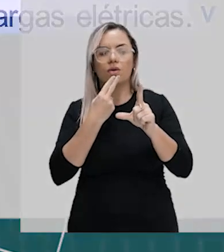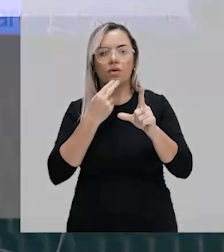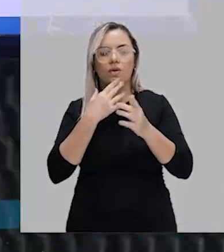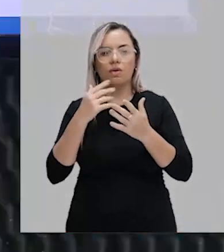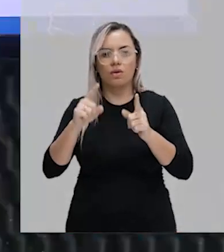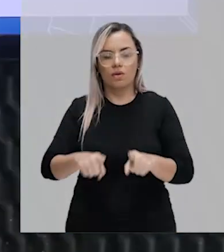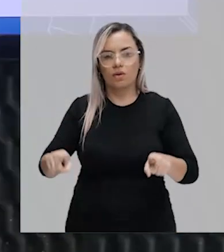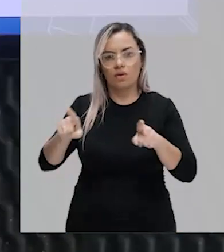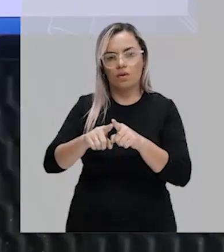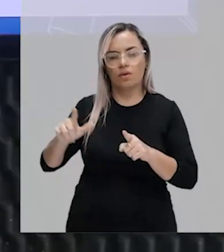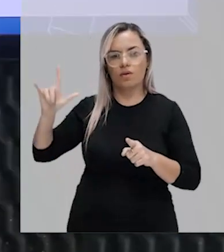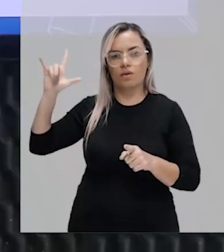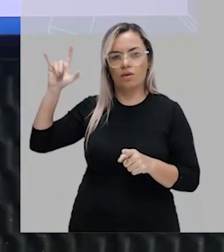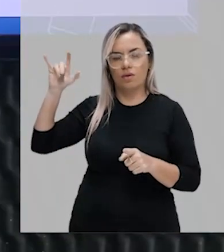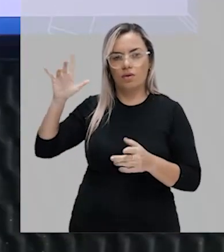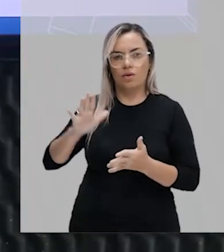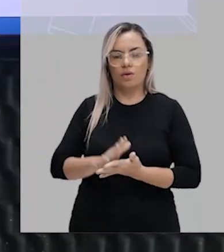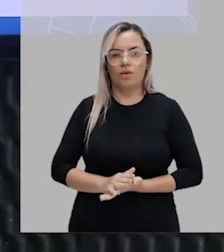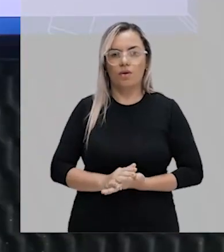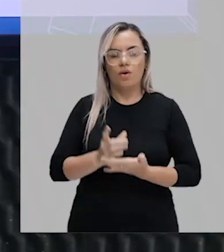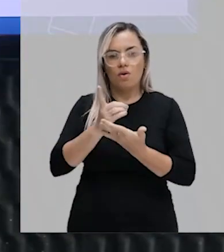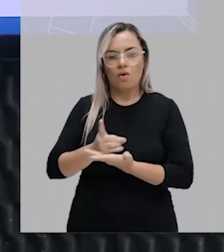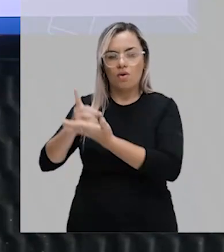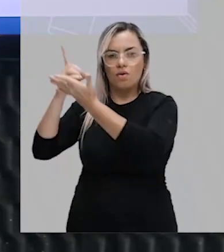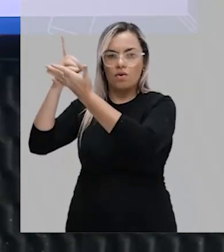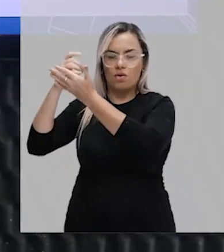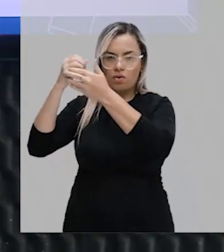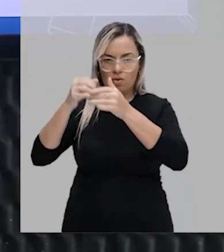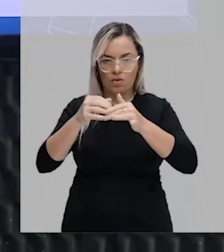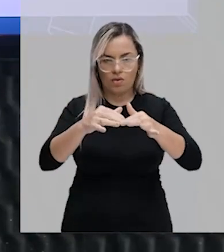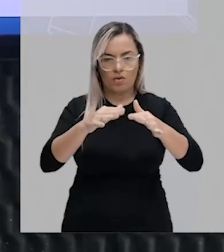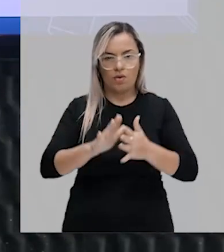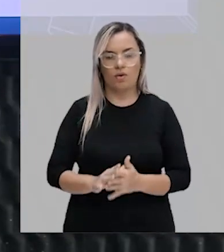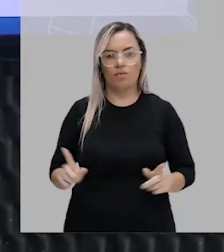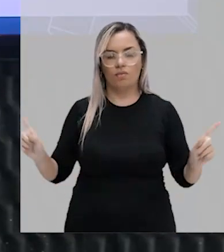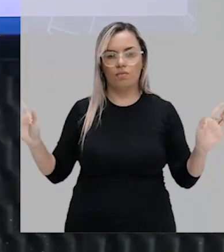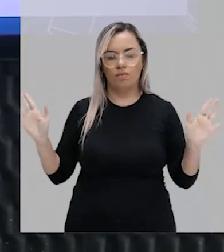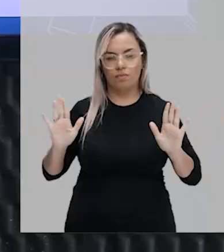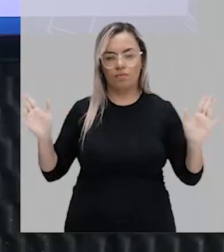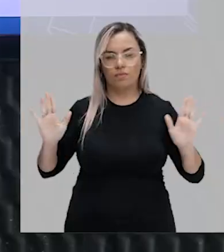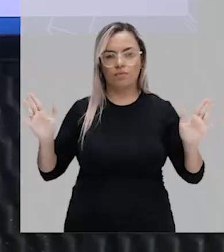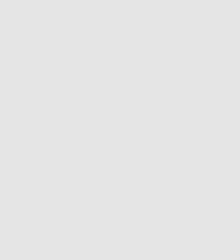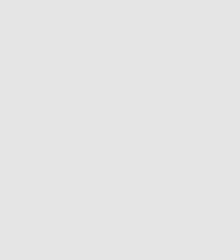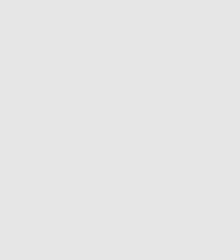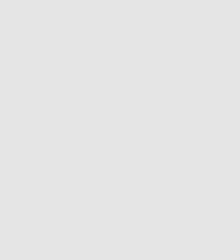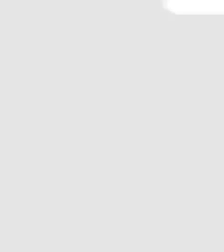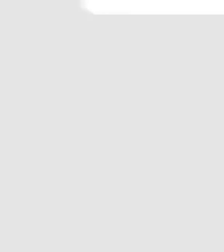também no Instagram, tá bom? Fiquem todos com Deus e até mais, pessoal. Tchau, tchau.